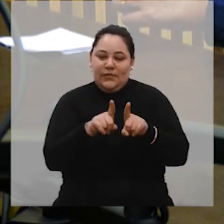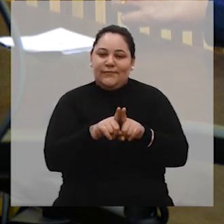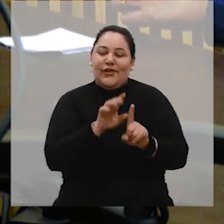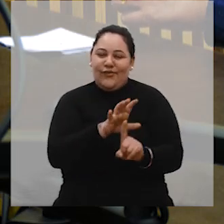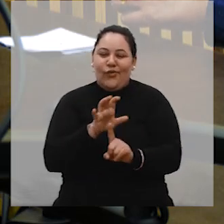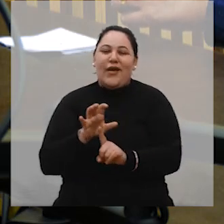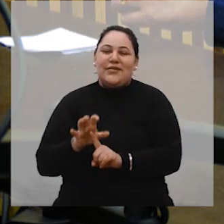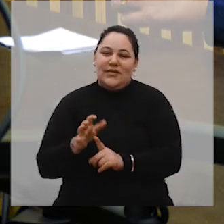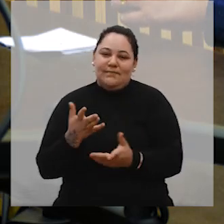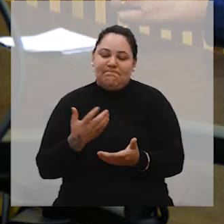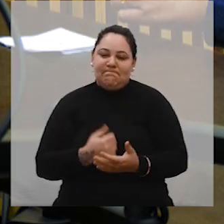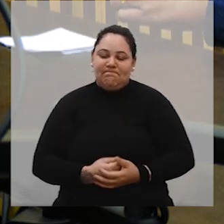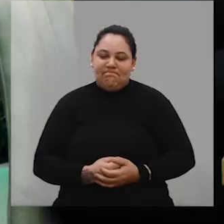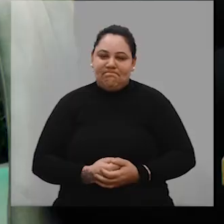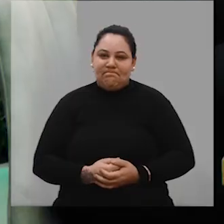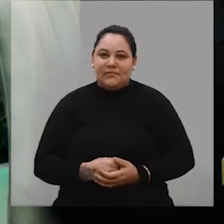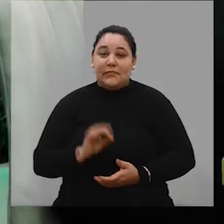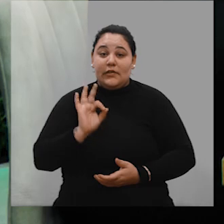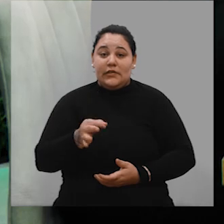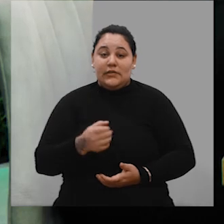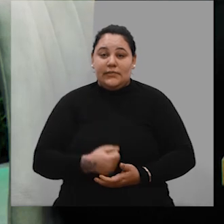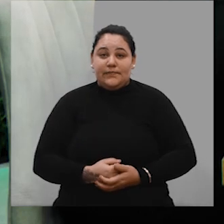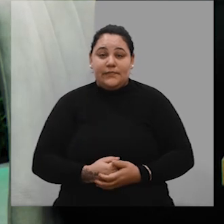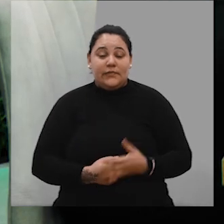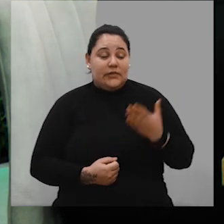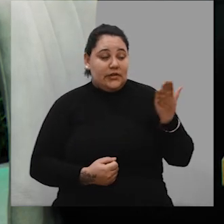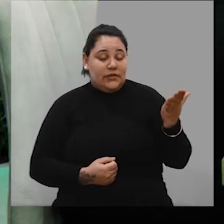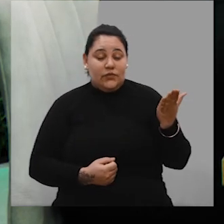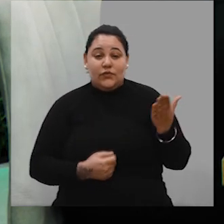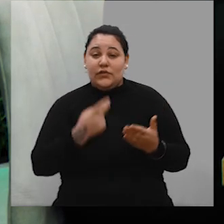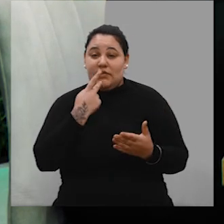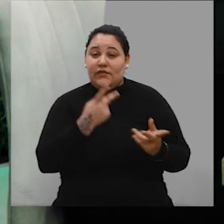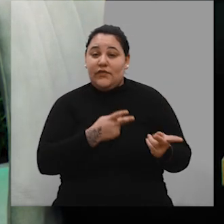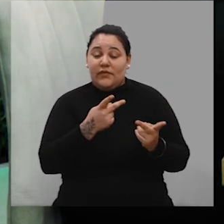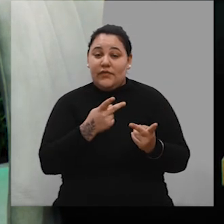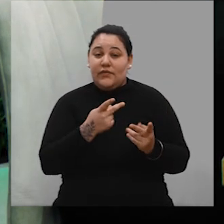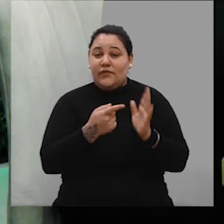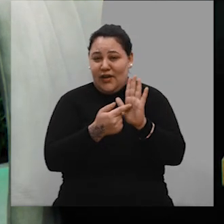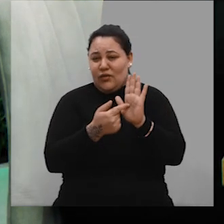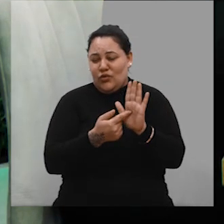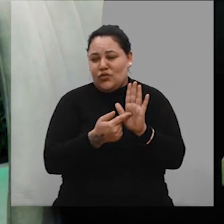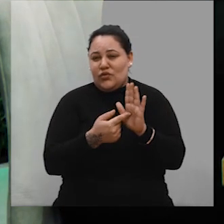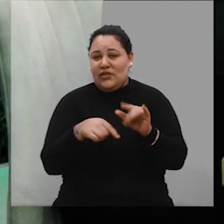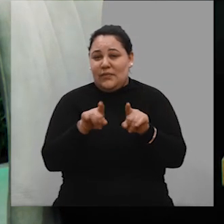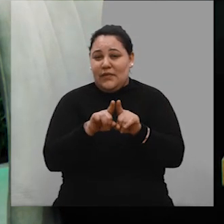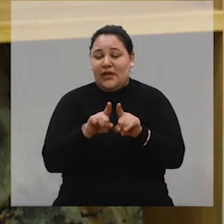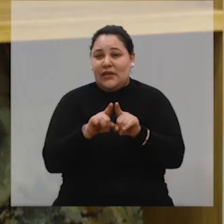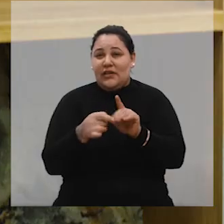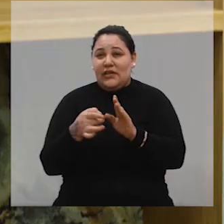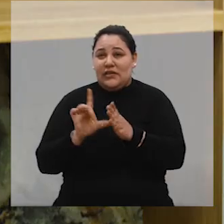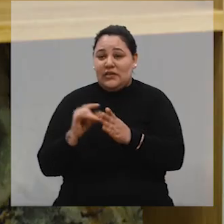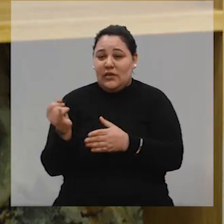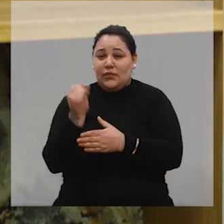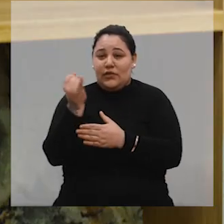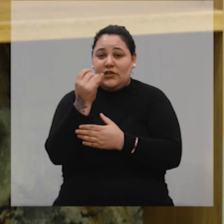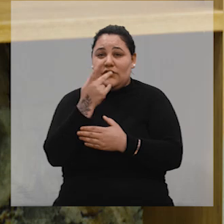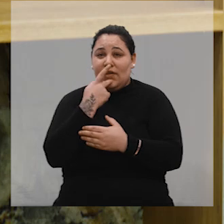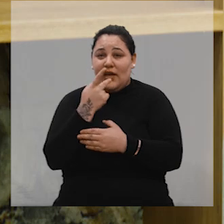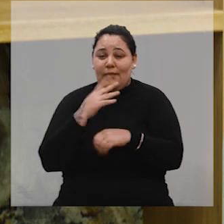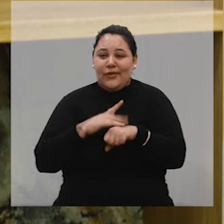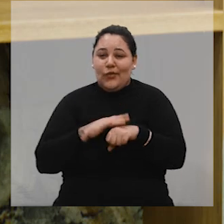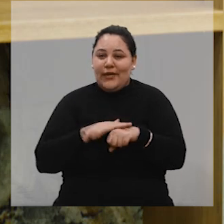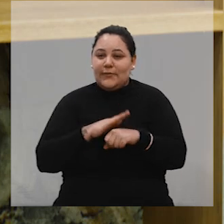prevalente, né? Sem dúvida. Doutora Leonora, você trouxe antes, é importante ressaltar, a hepatite ela é uma